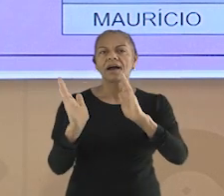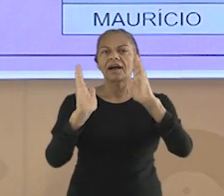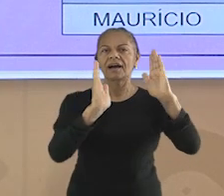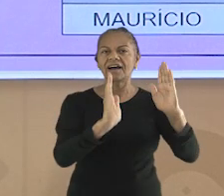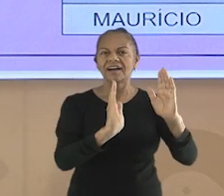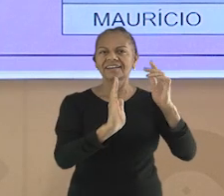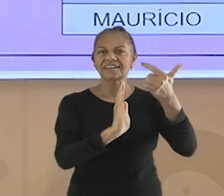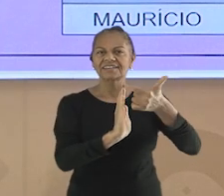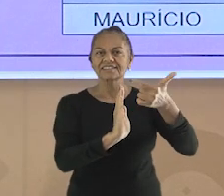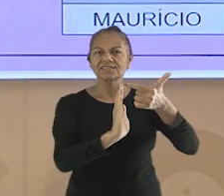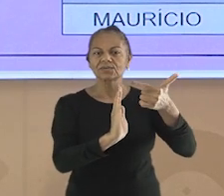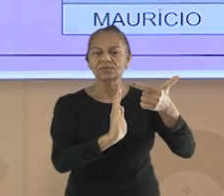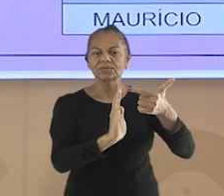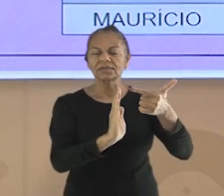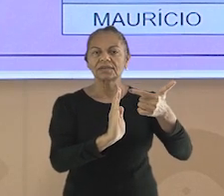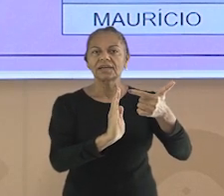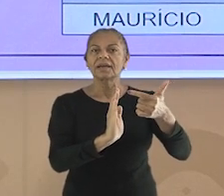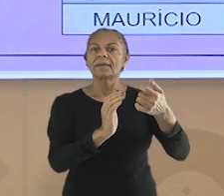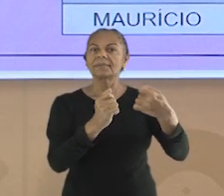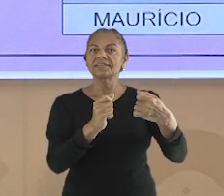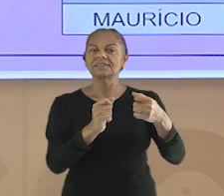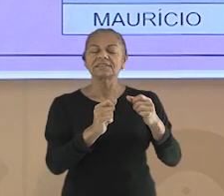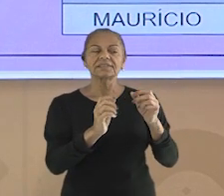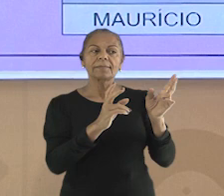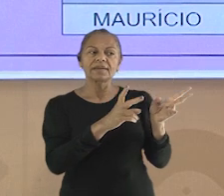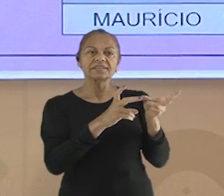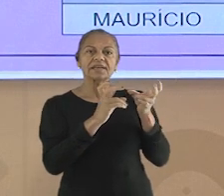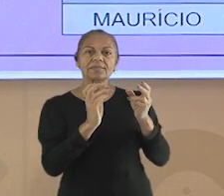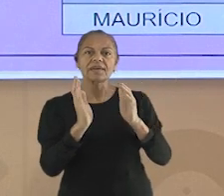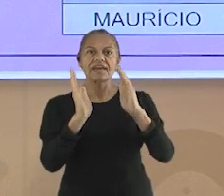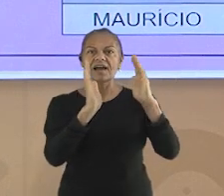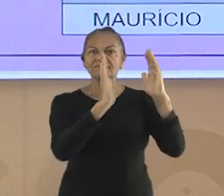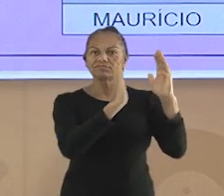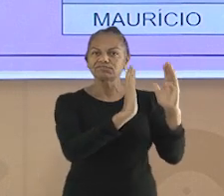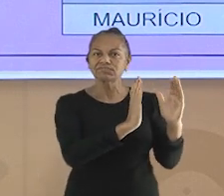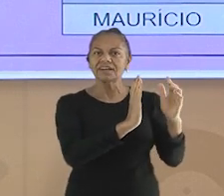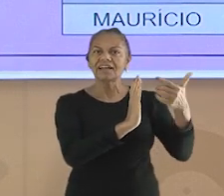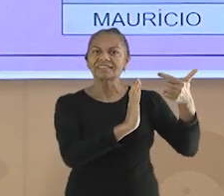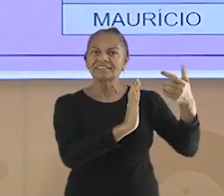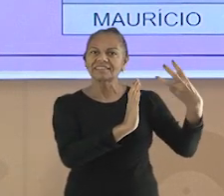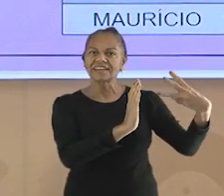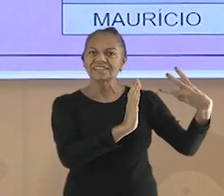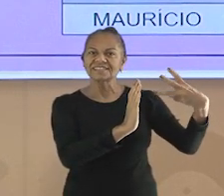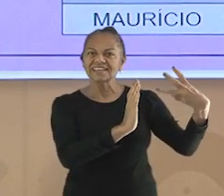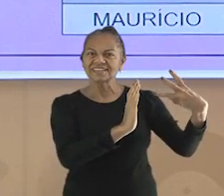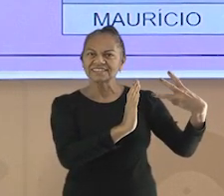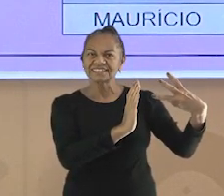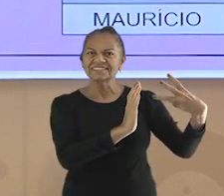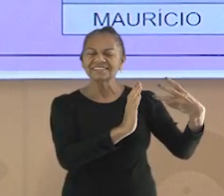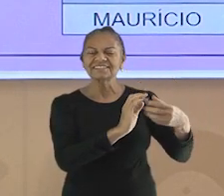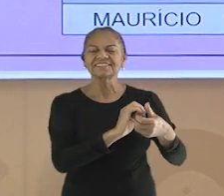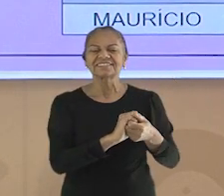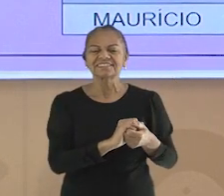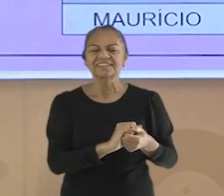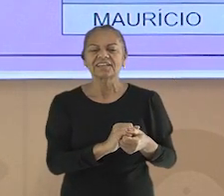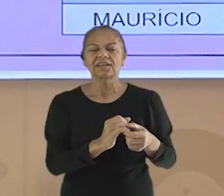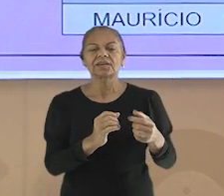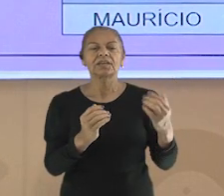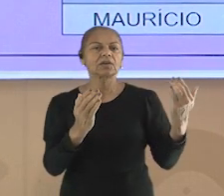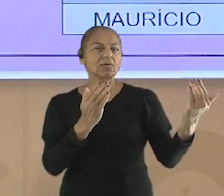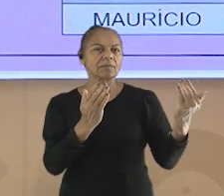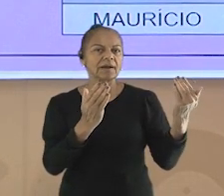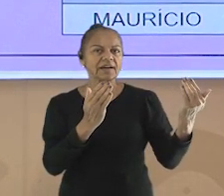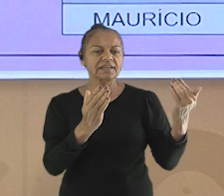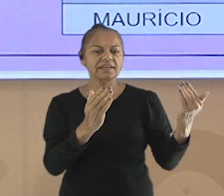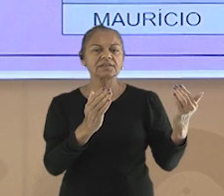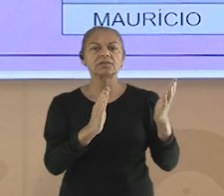quem ganhou a segunda rodada, nós vamos olhar a terceira coluna da tabela, aonde nós temos as informações